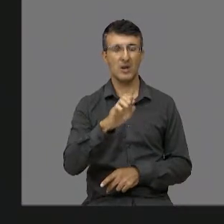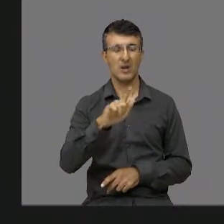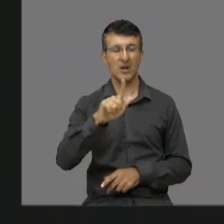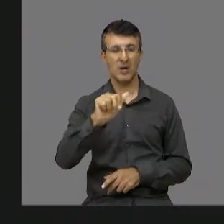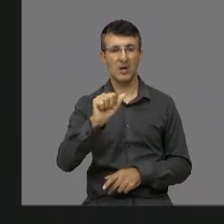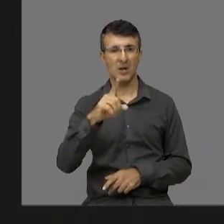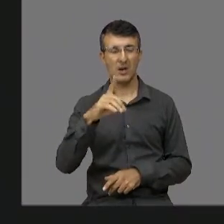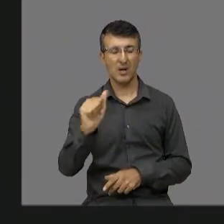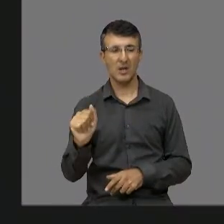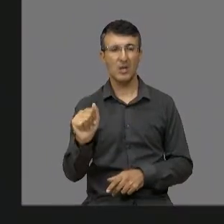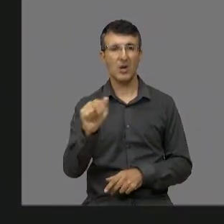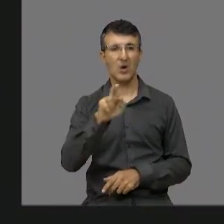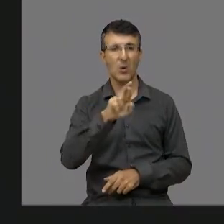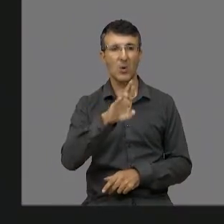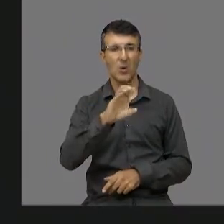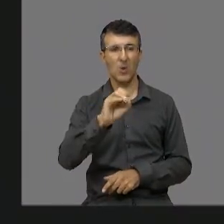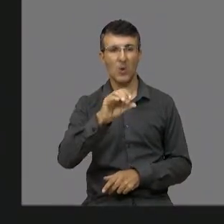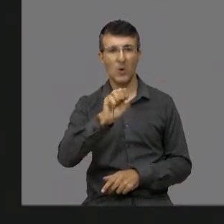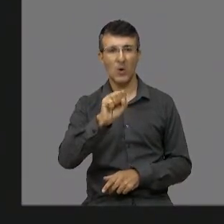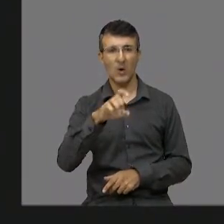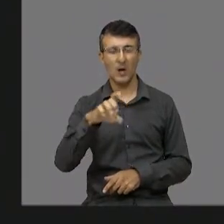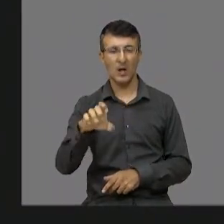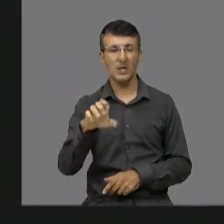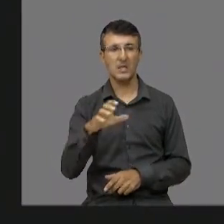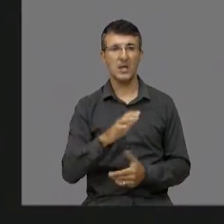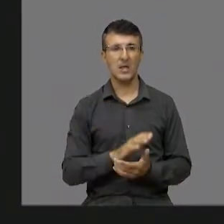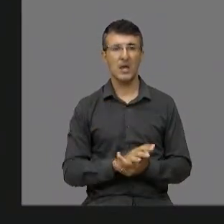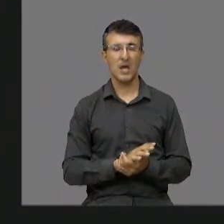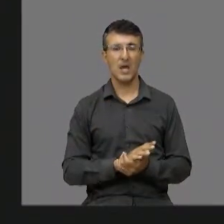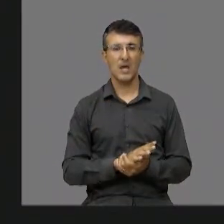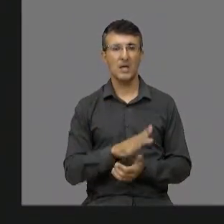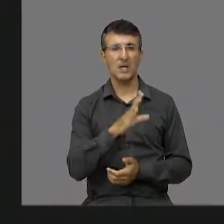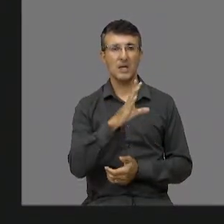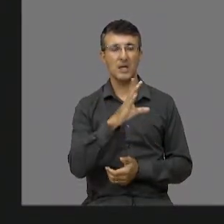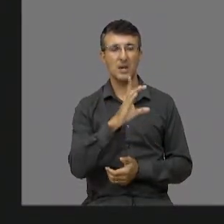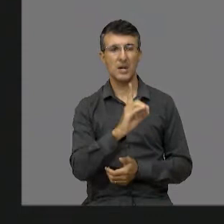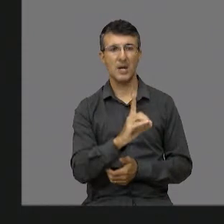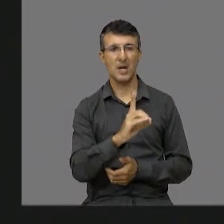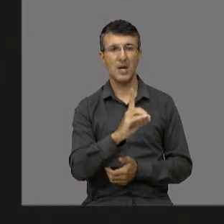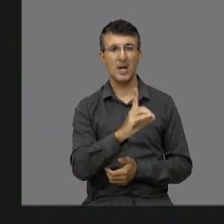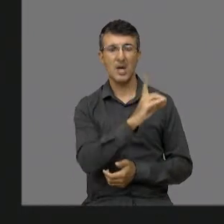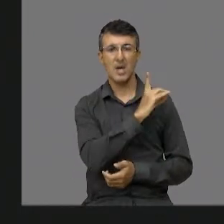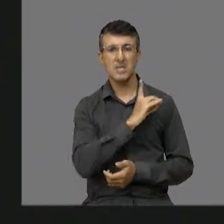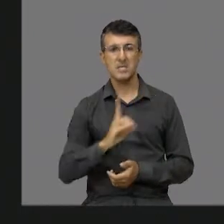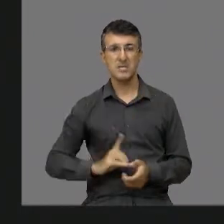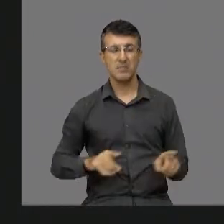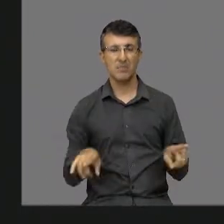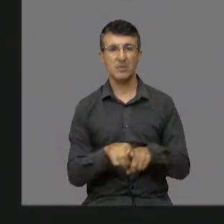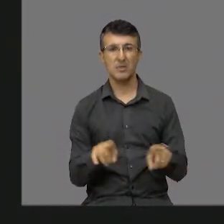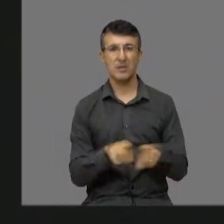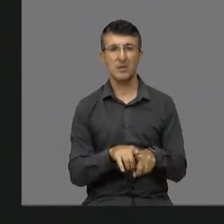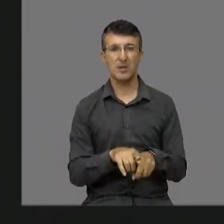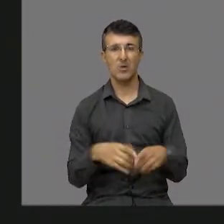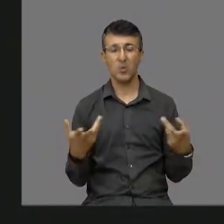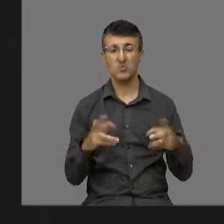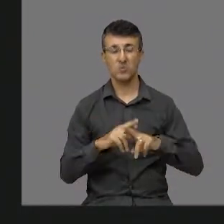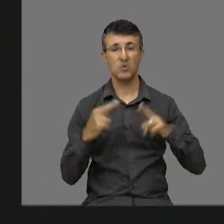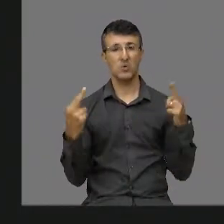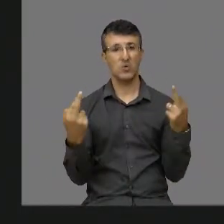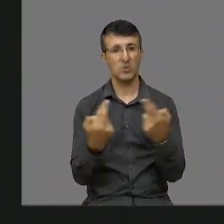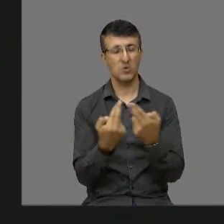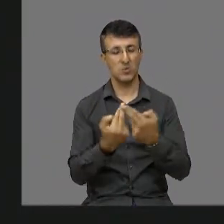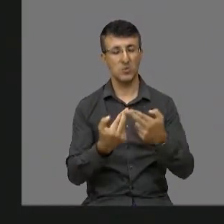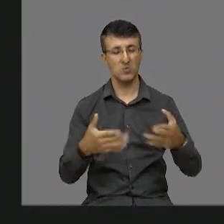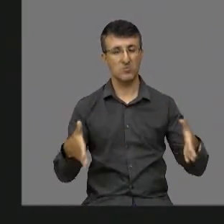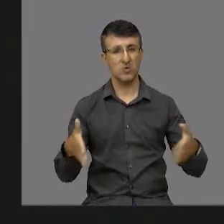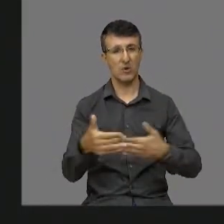Deputada também, ela aqui falou bastante, que eu pude ficar até o final. Hoje eu não vou conseguir, eu tenho reunião também agora no meu gabinete, não vou